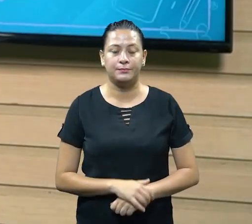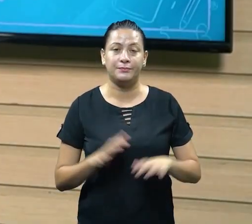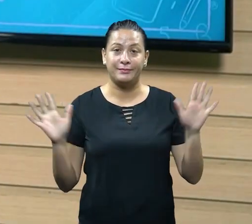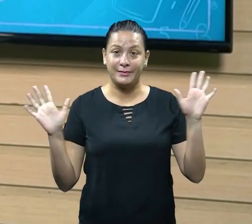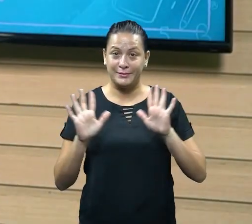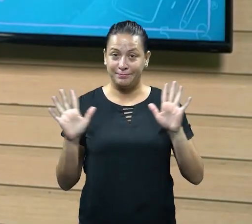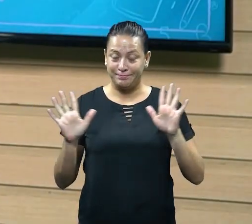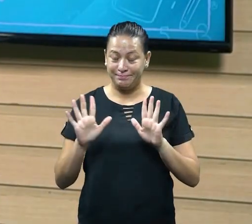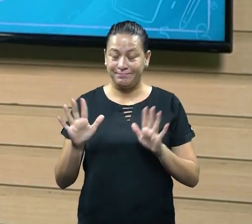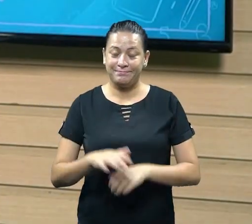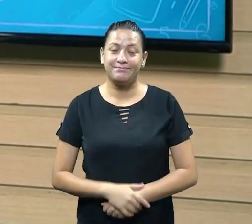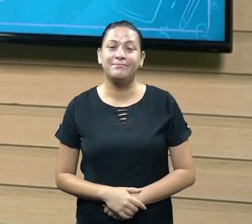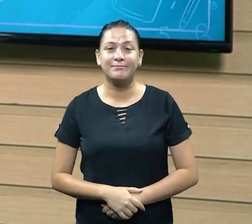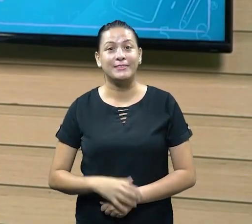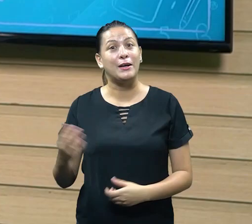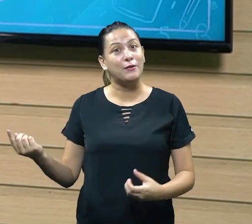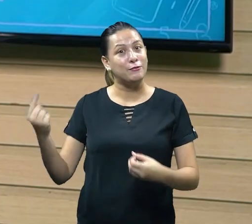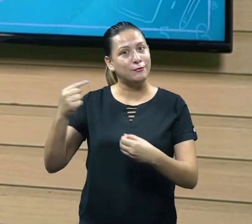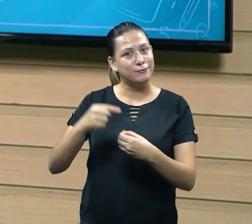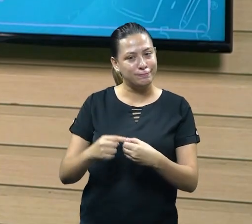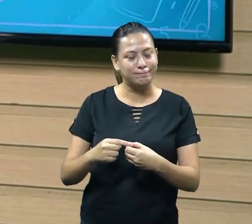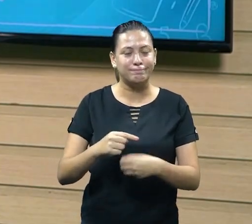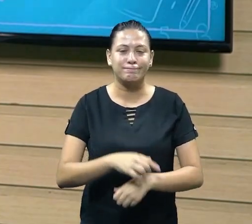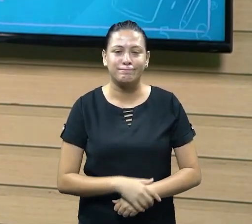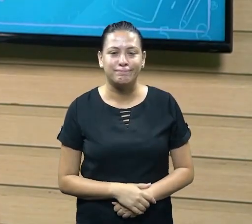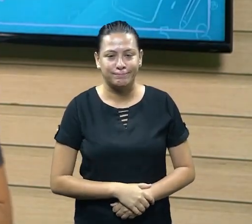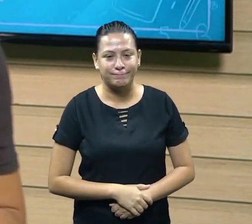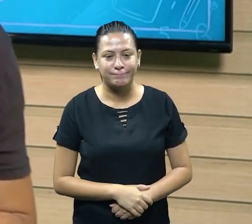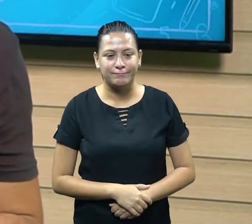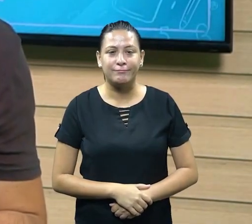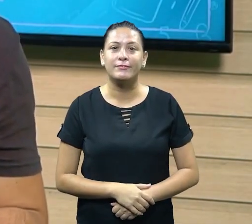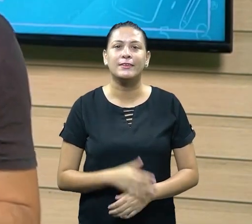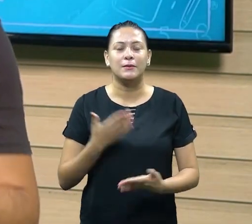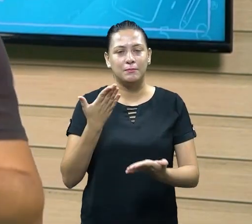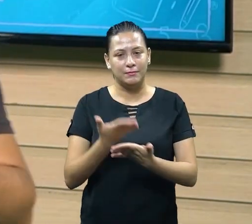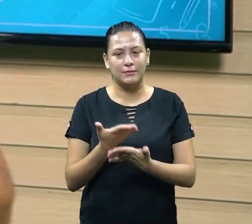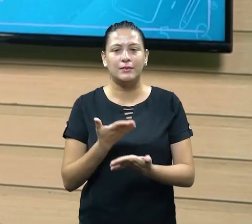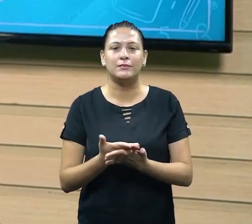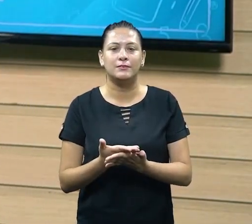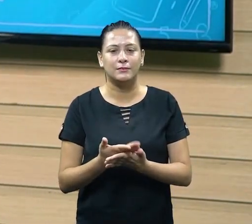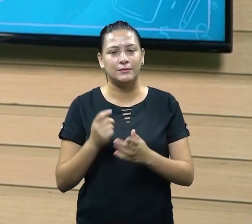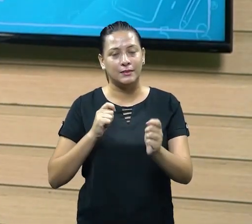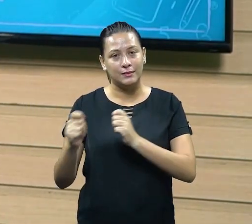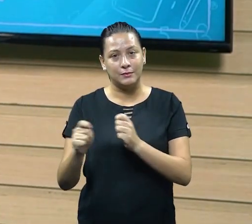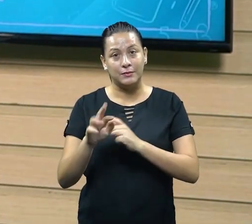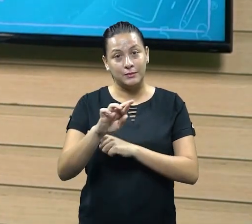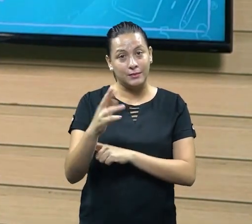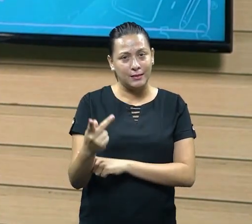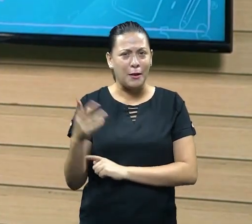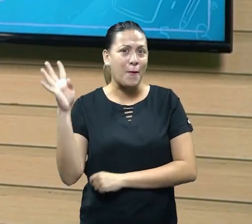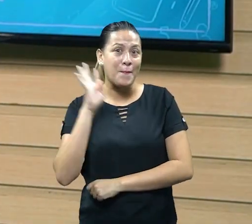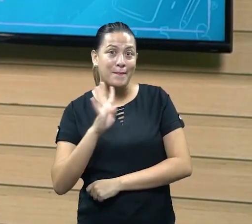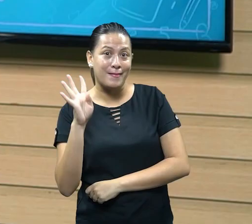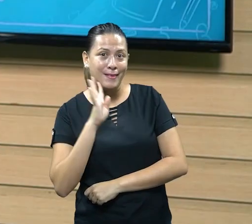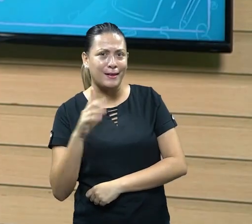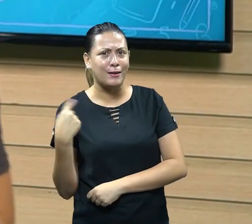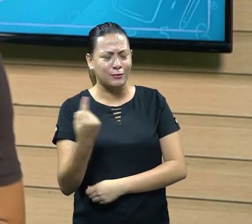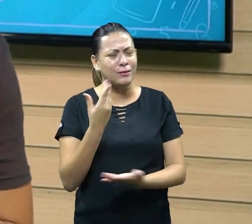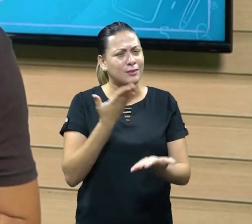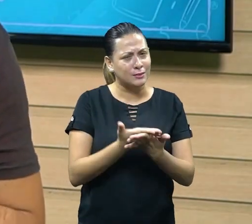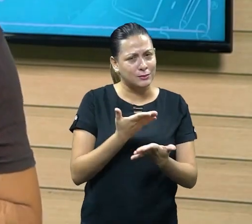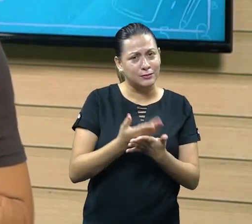Estamos de volta para falarmos mais um pouquinho da parte de administração de RH. Olha como é legal, Falamos agora há pouco